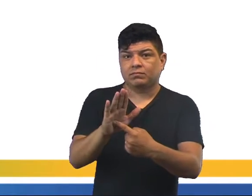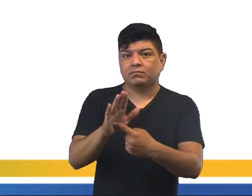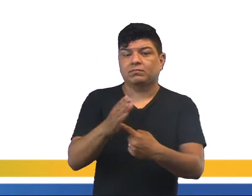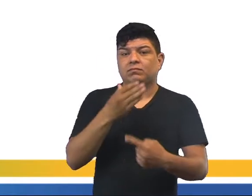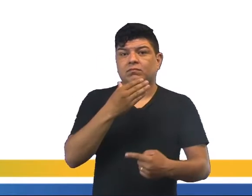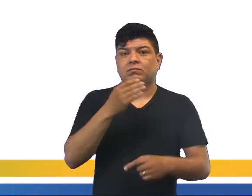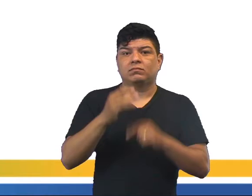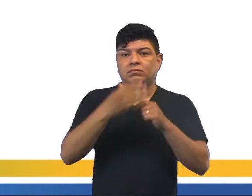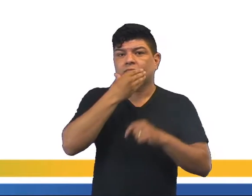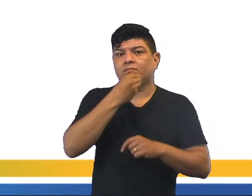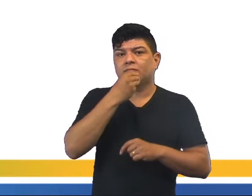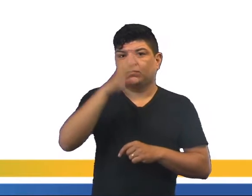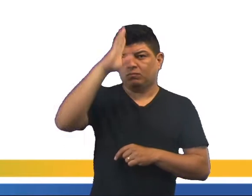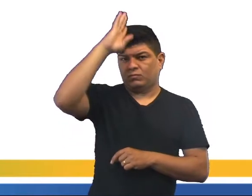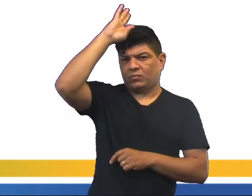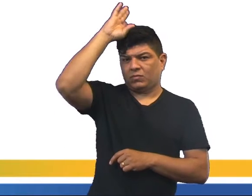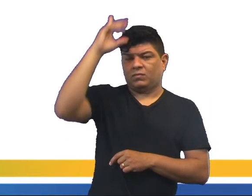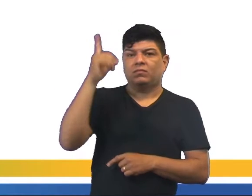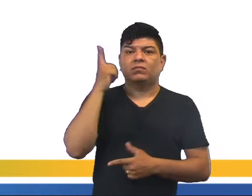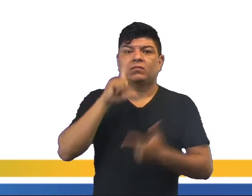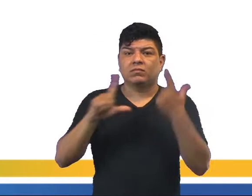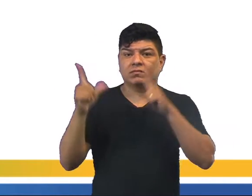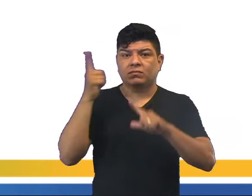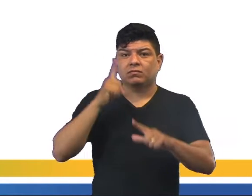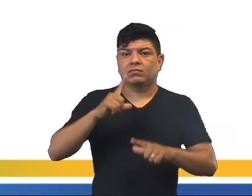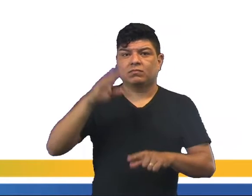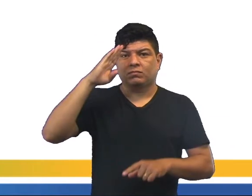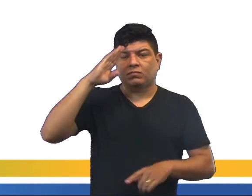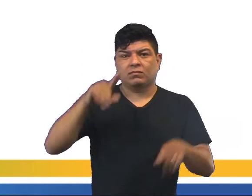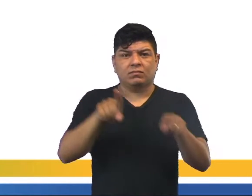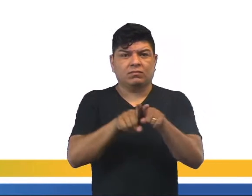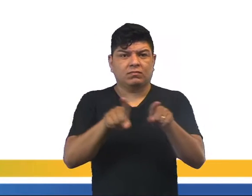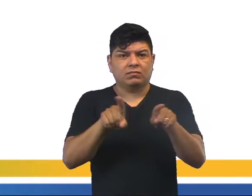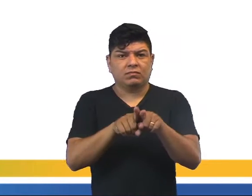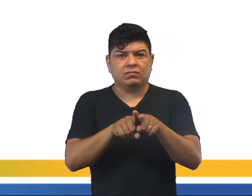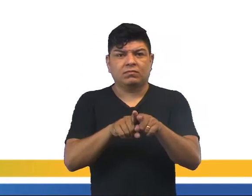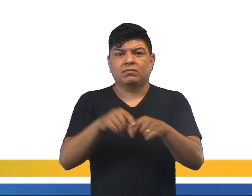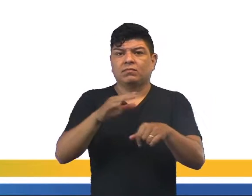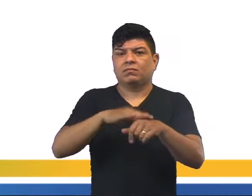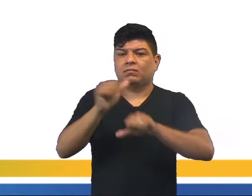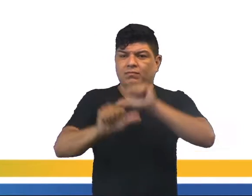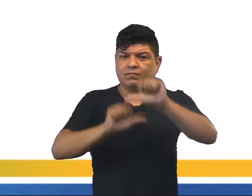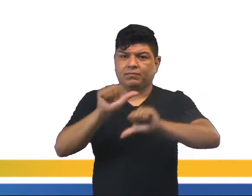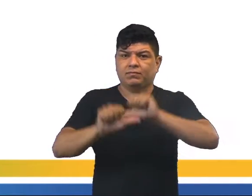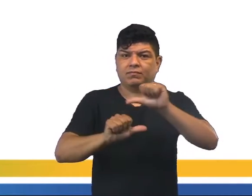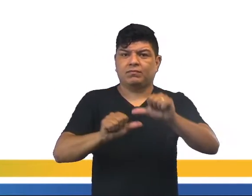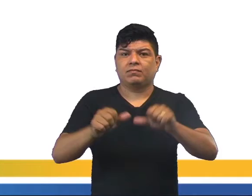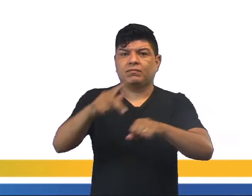no século II a.C., e as conquistas militares, né, que provocaram profundas transformações em Roma.